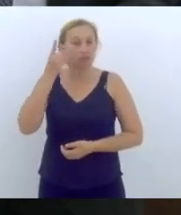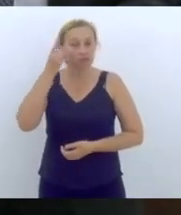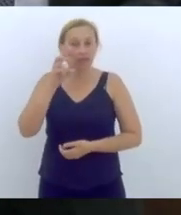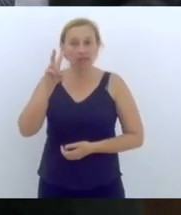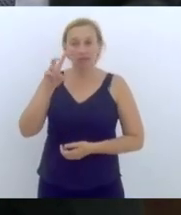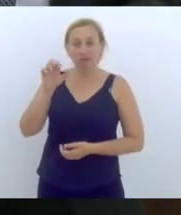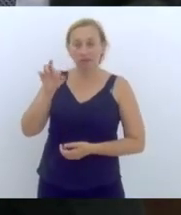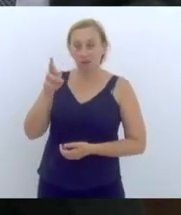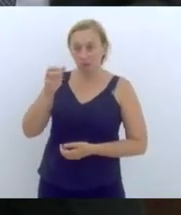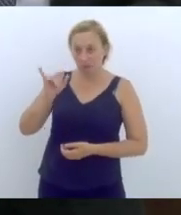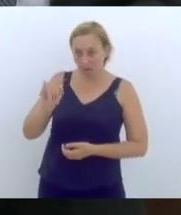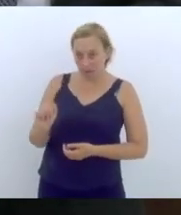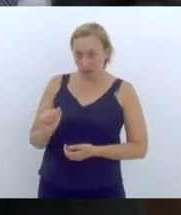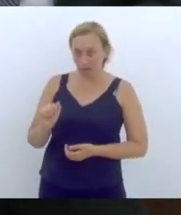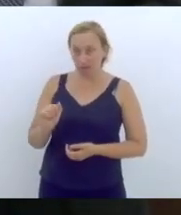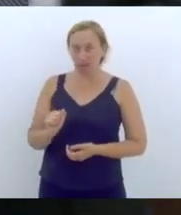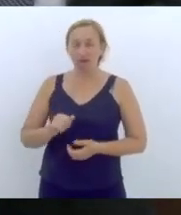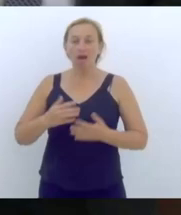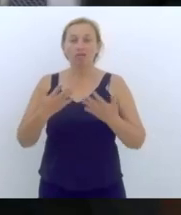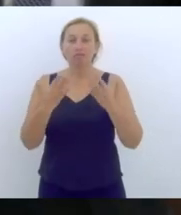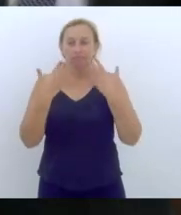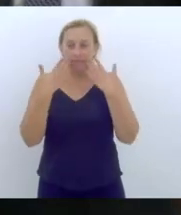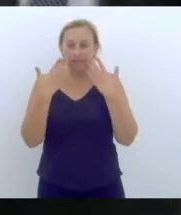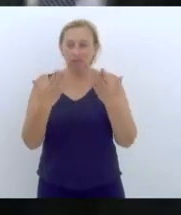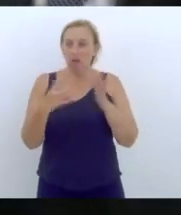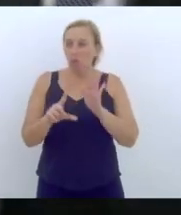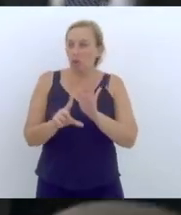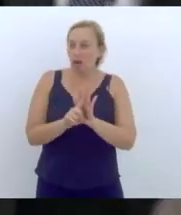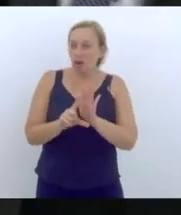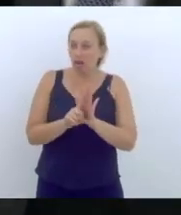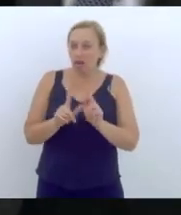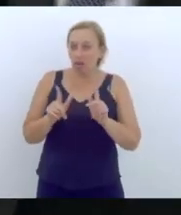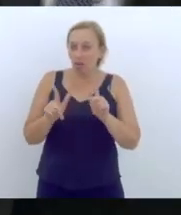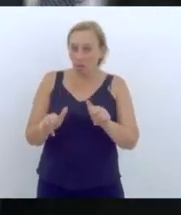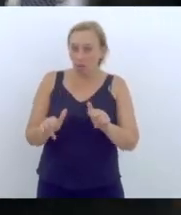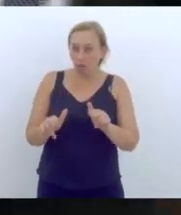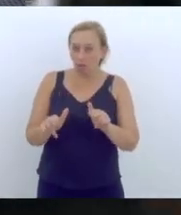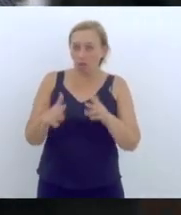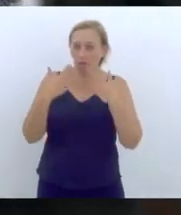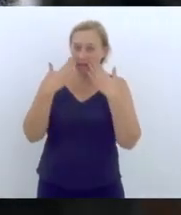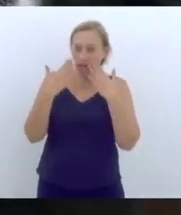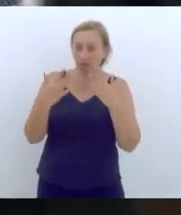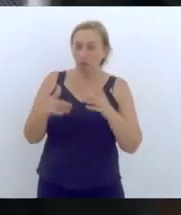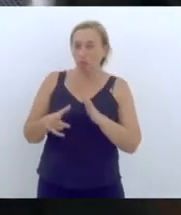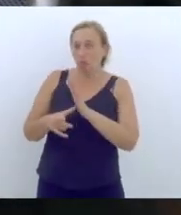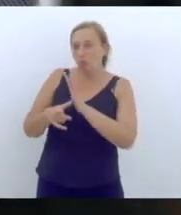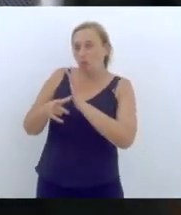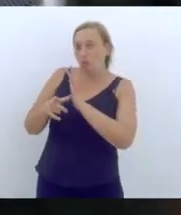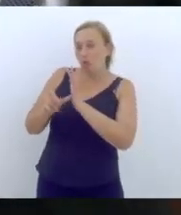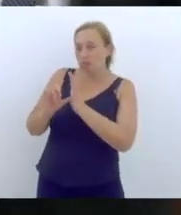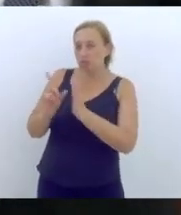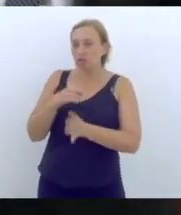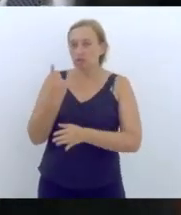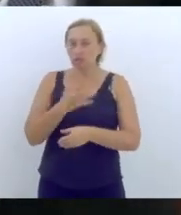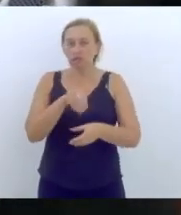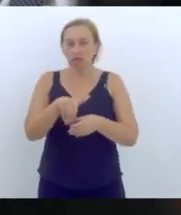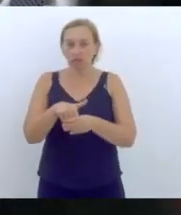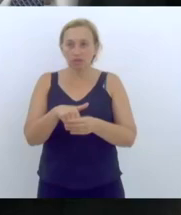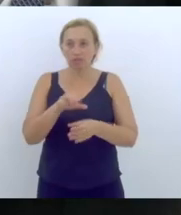3 legislaturas, alguém apresentar uma lei similar ao que Vossa Excelência está apresentando, como a de ontem, que nós votamos na